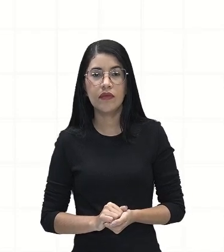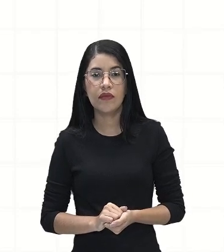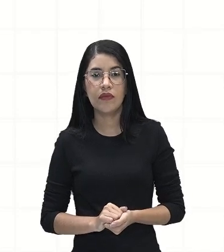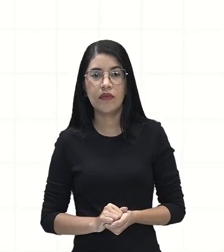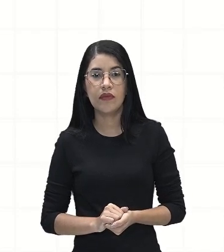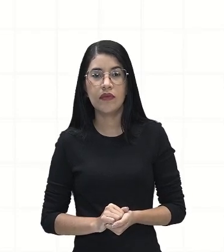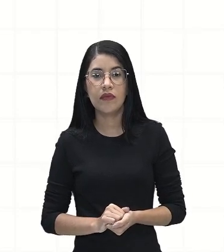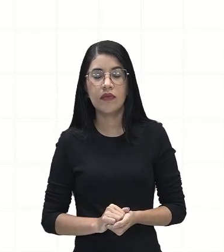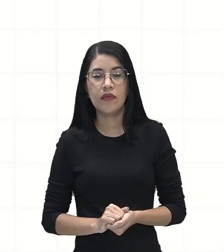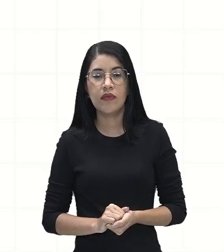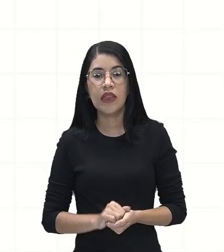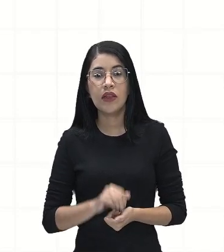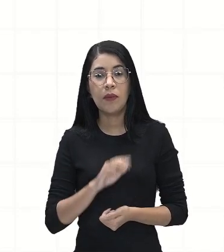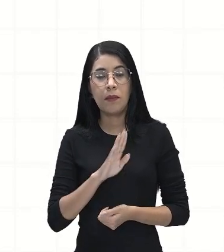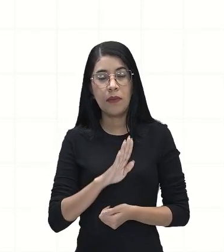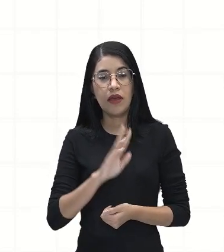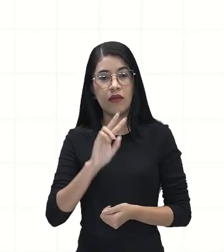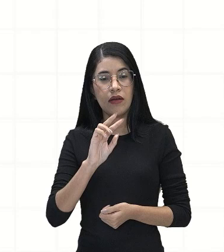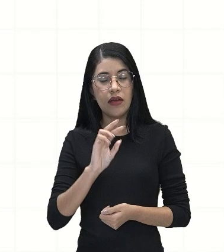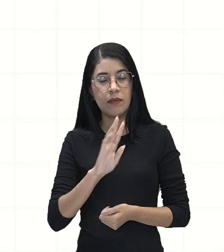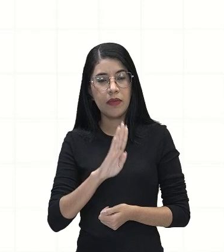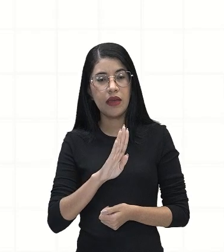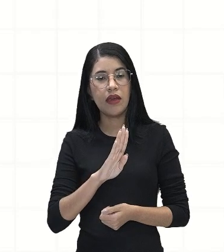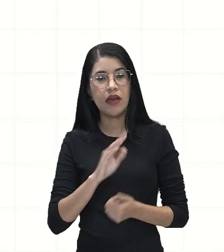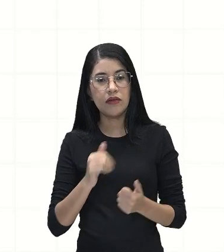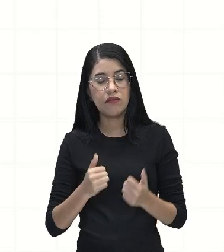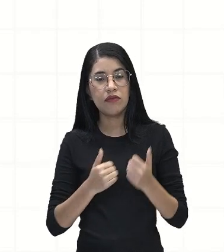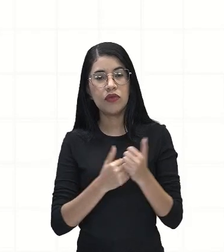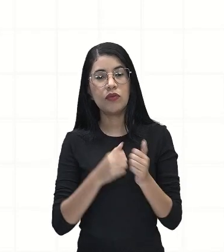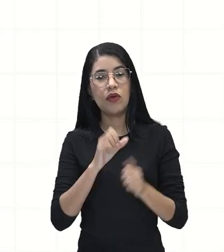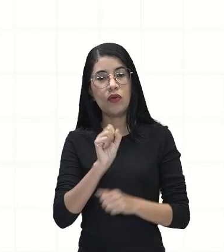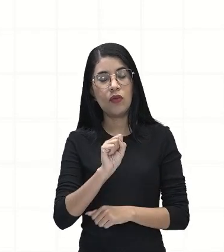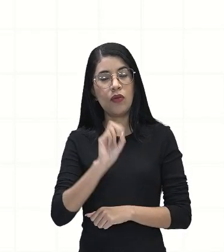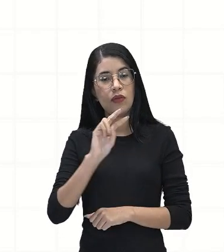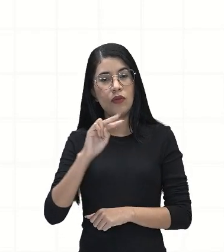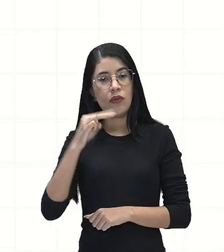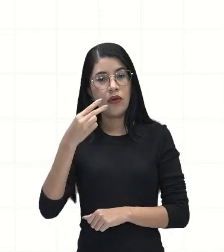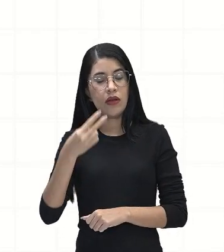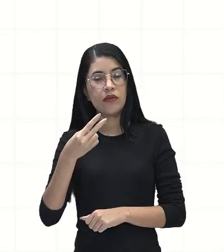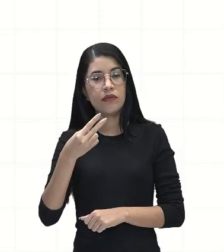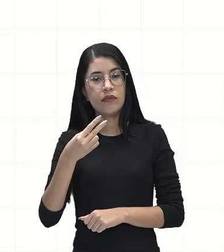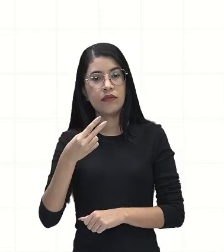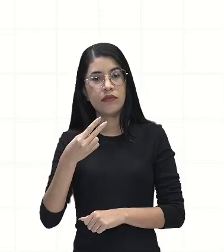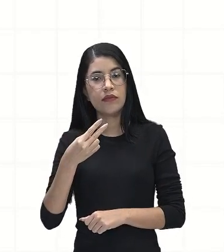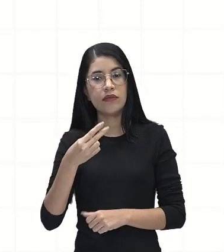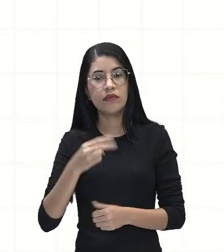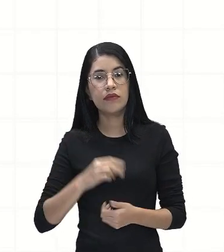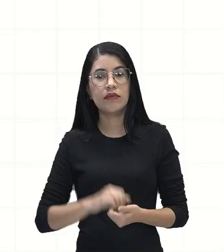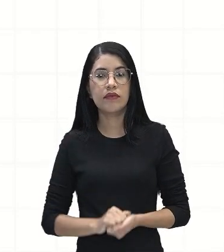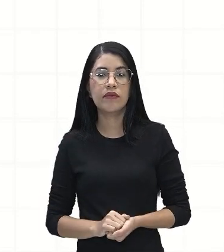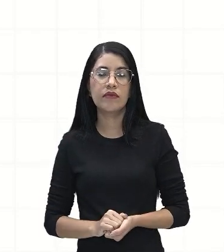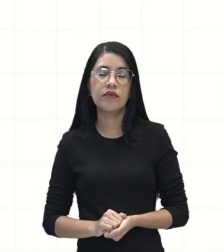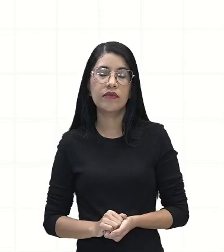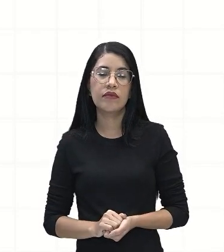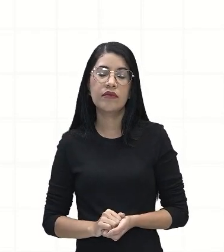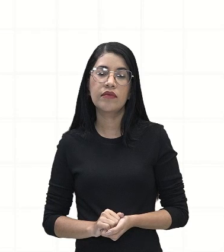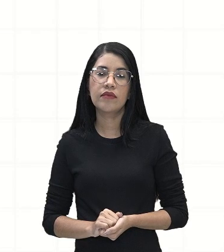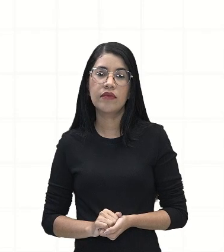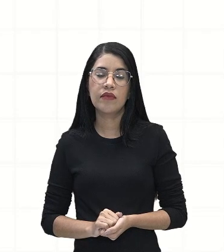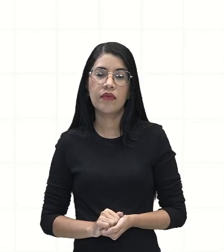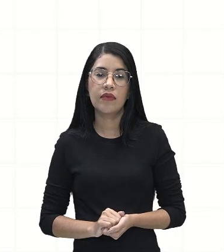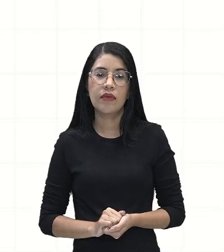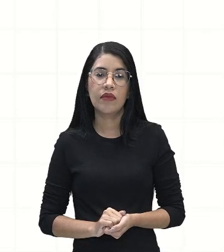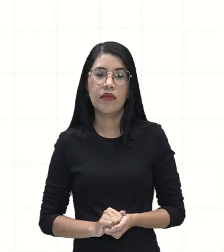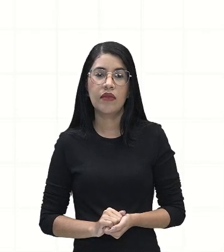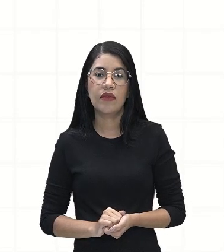B vai ser 8. Mas se você colocar sendo 6 e o outro 8, não vai mudar o resultado, né? Porque eles